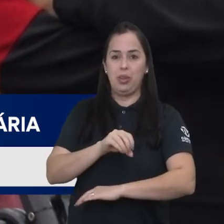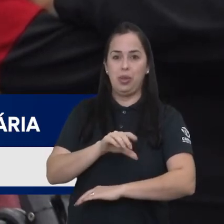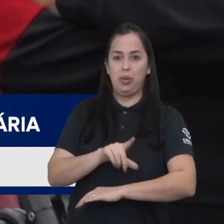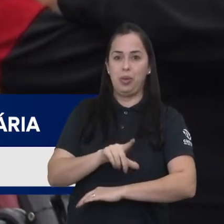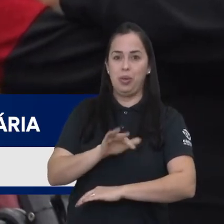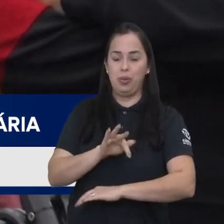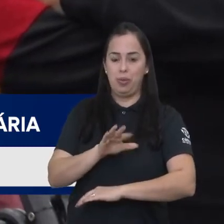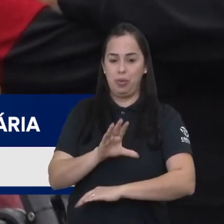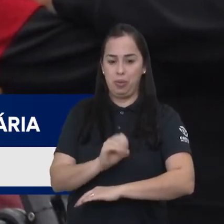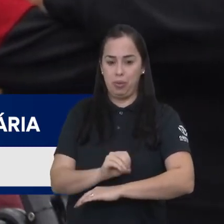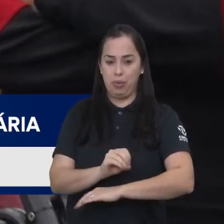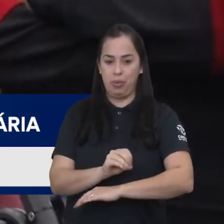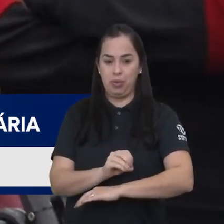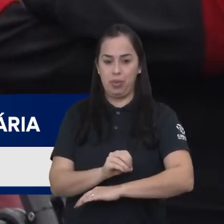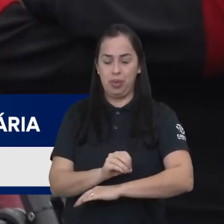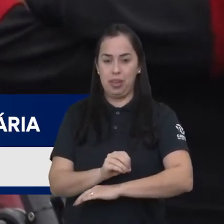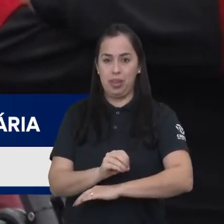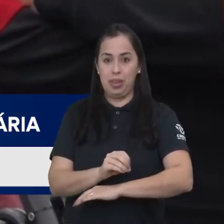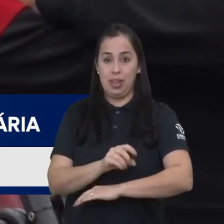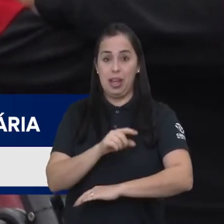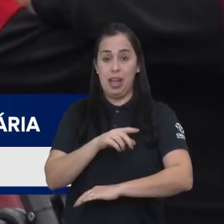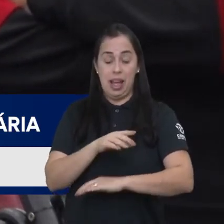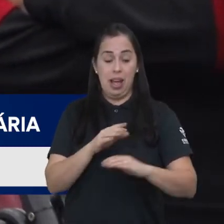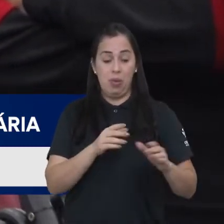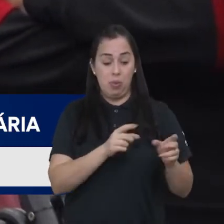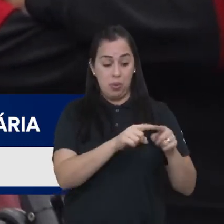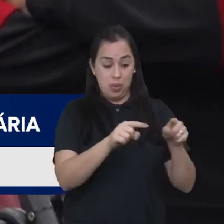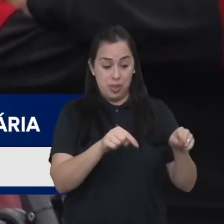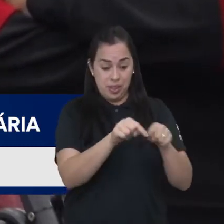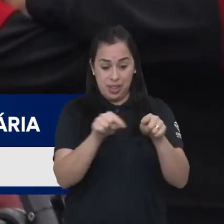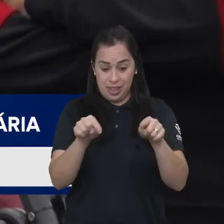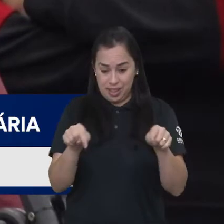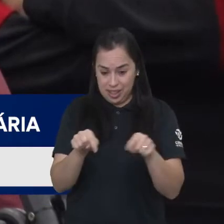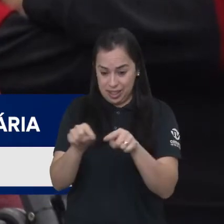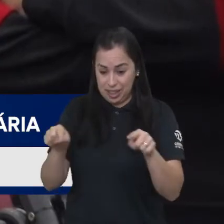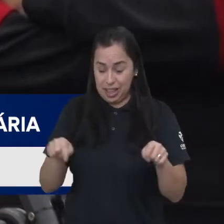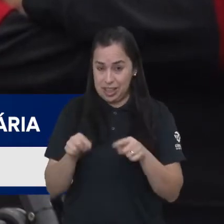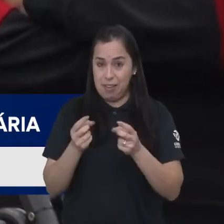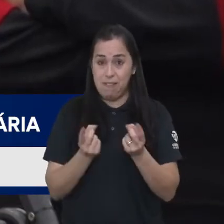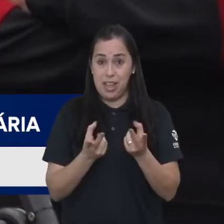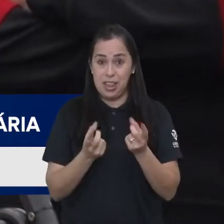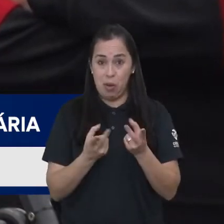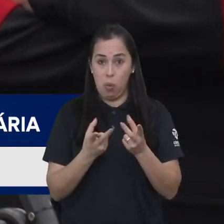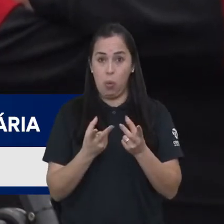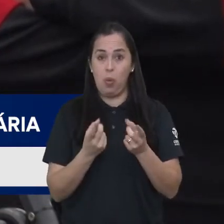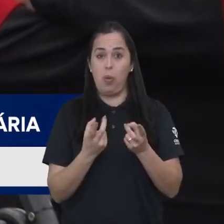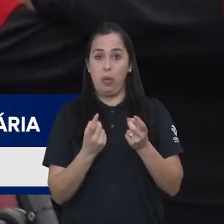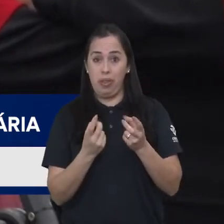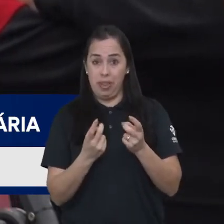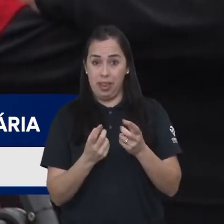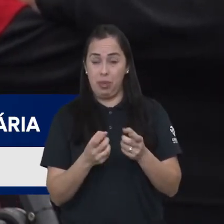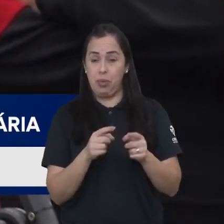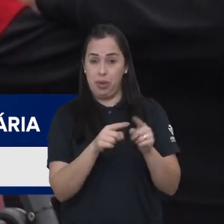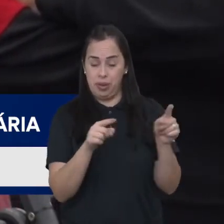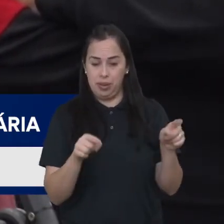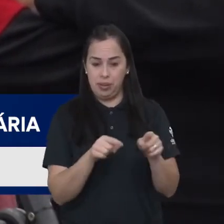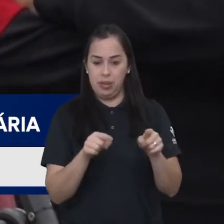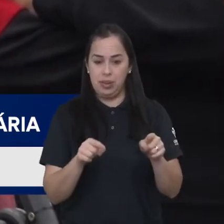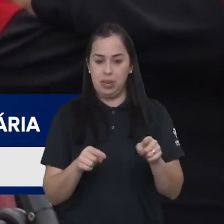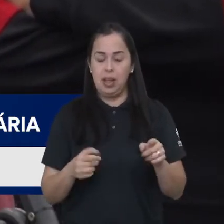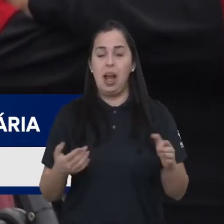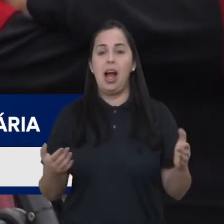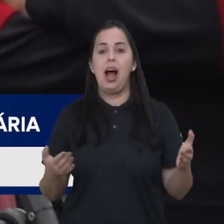É uma rua que foi vendida esse terreno há três anos atrás. Nesses três anos, o pessoal construiu. Agora,